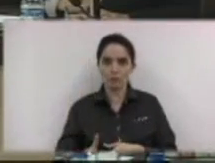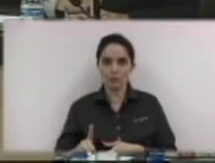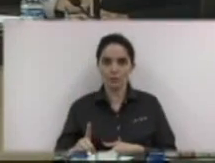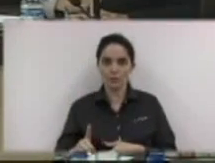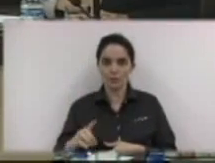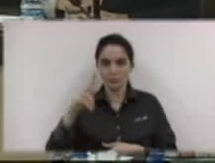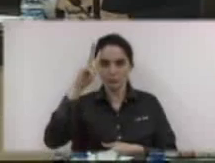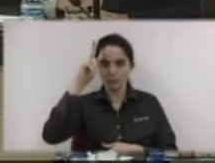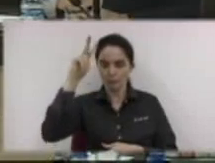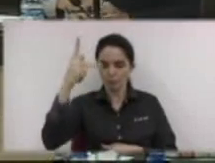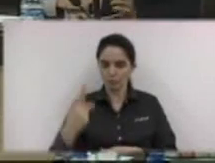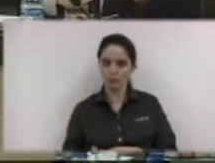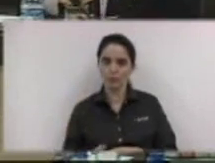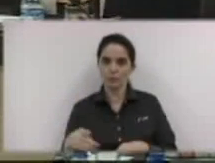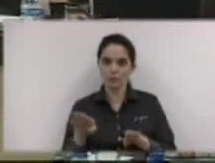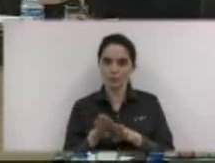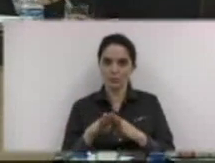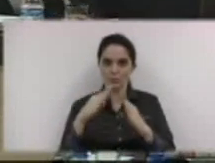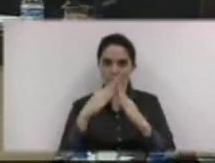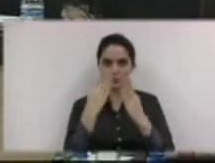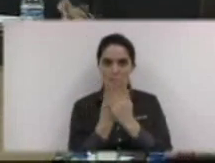Escola Legislativa.